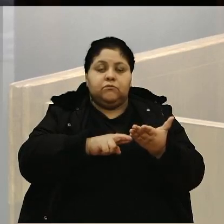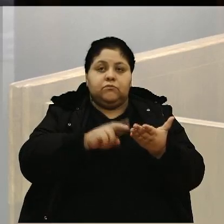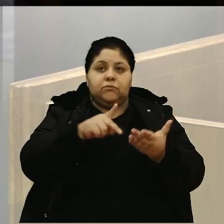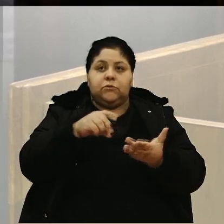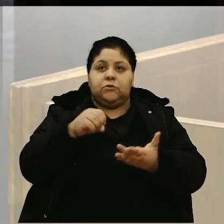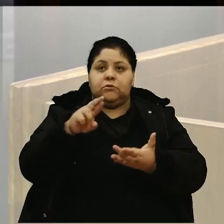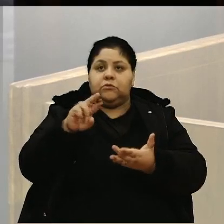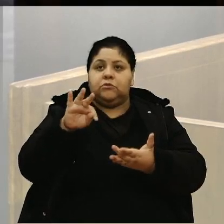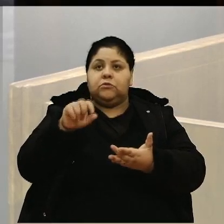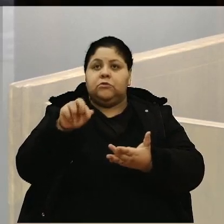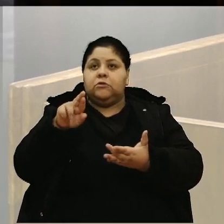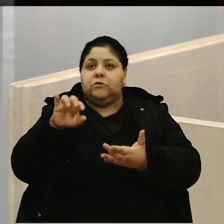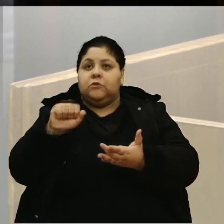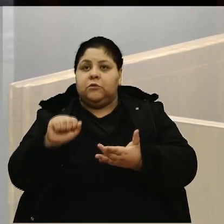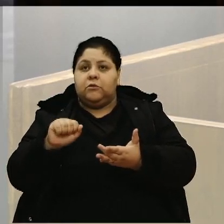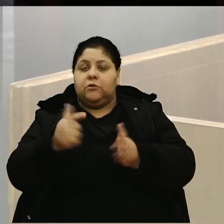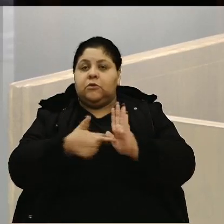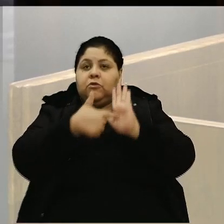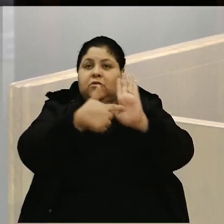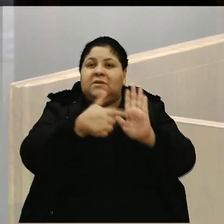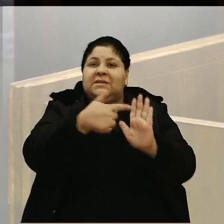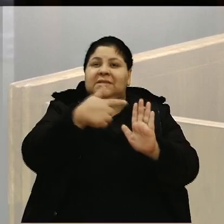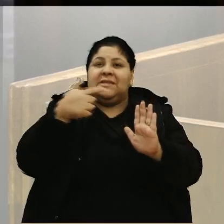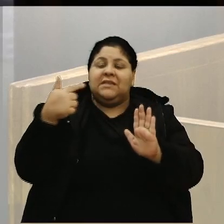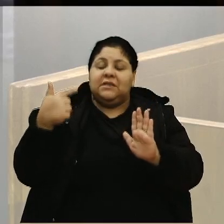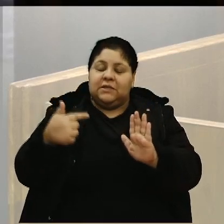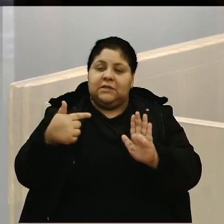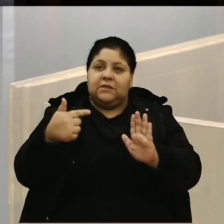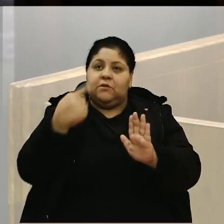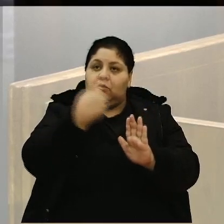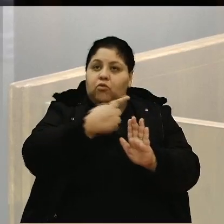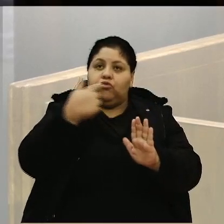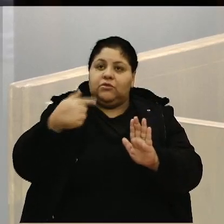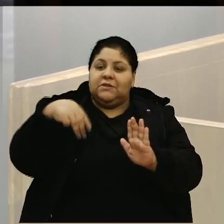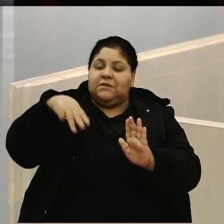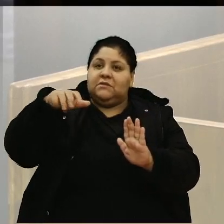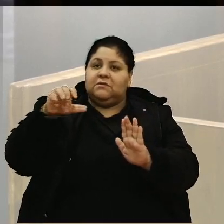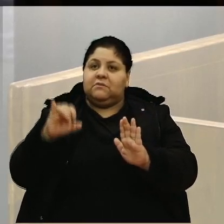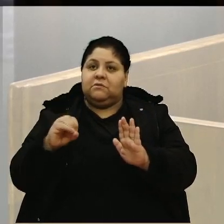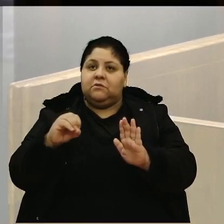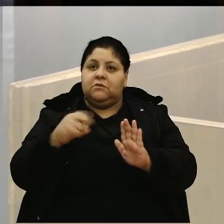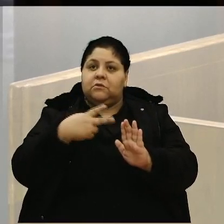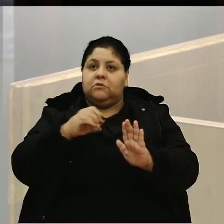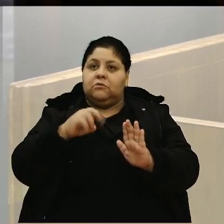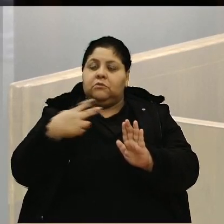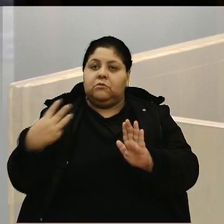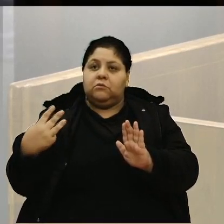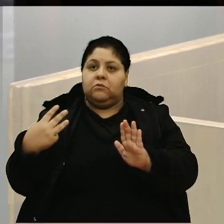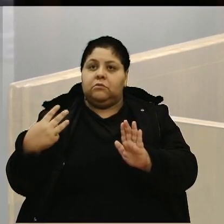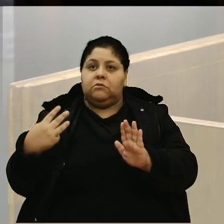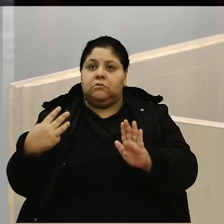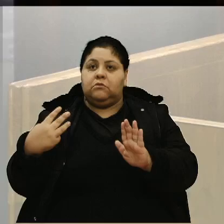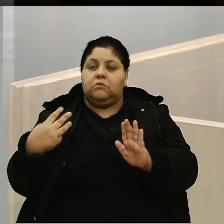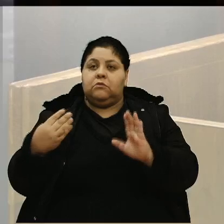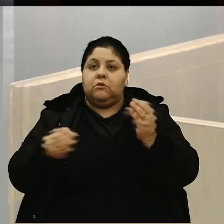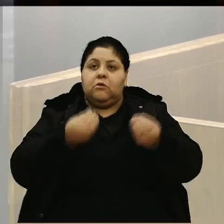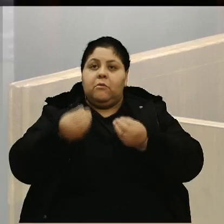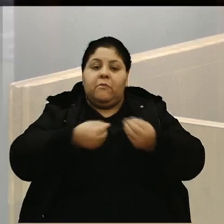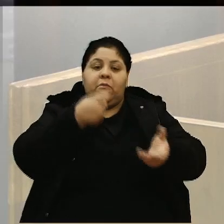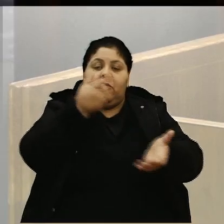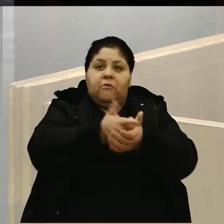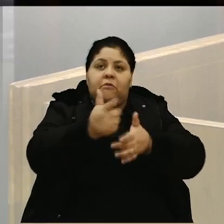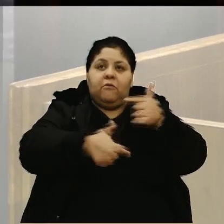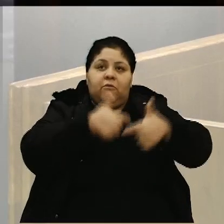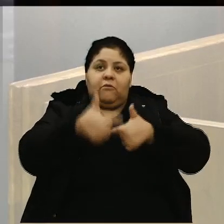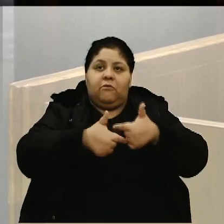3776/2024, publicada em 17 de maio de 2024, trouxe expressamente que o referido recurso serve para custeio do serviço